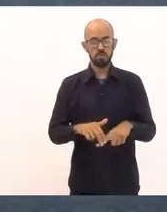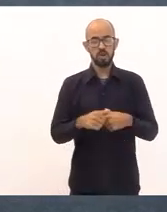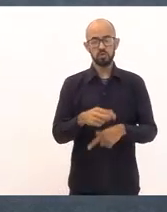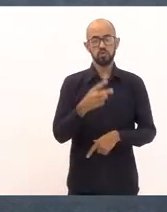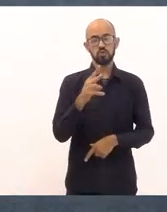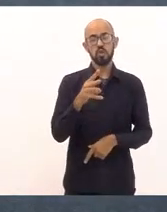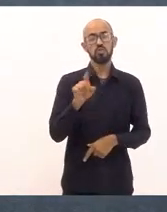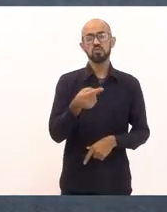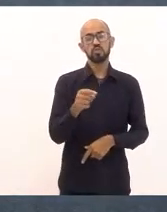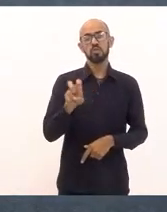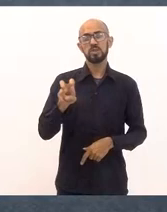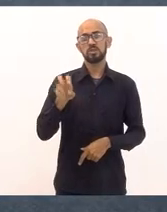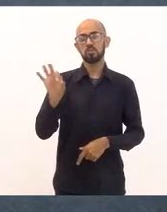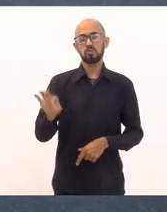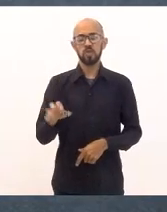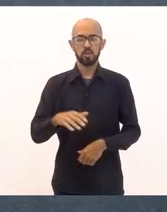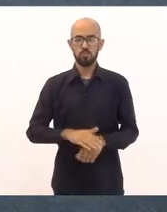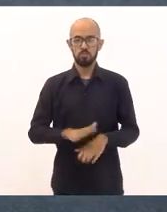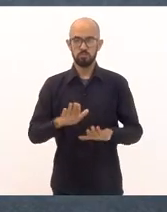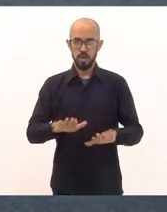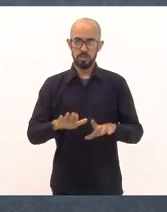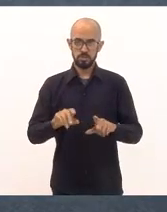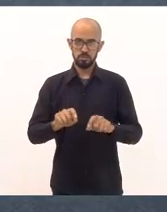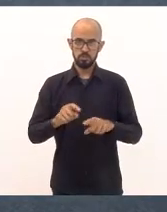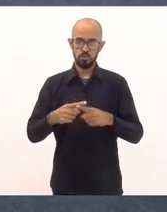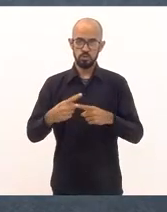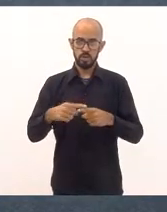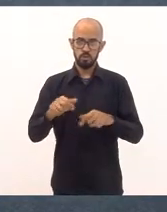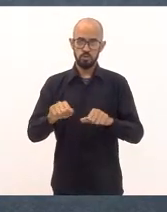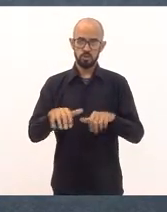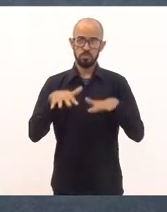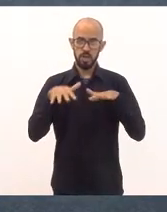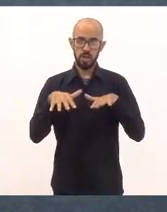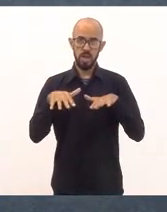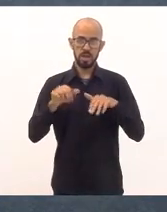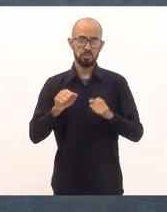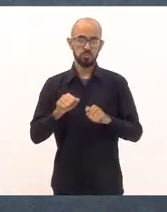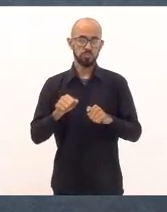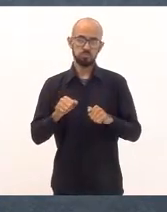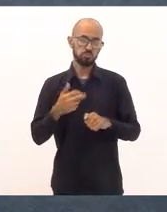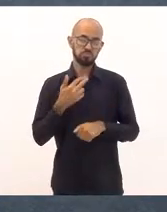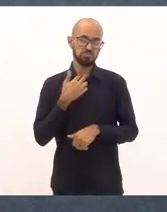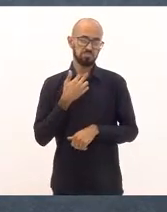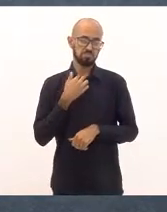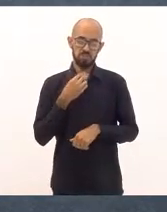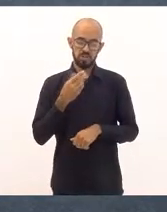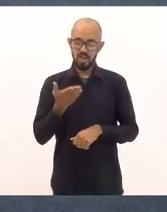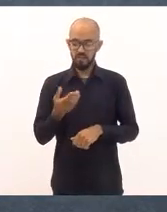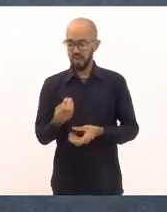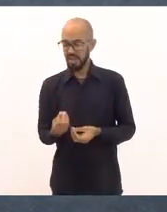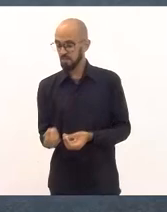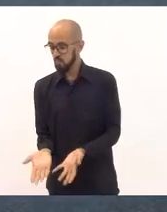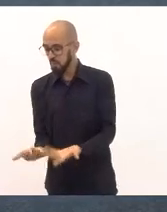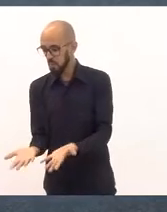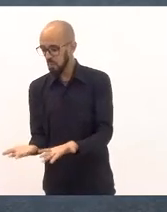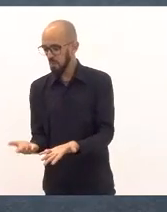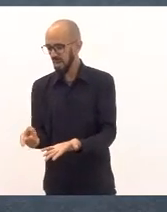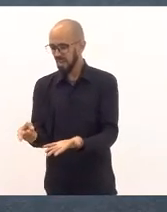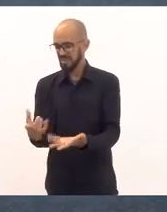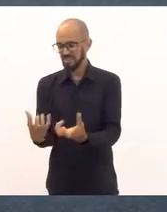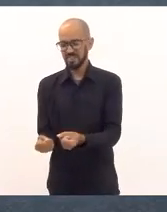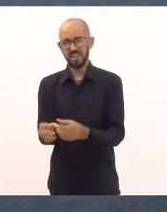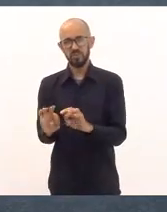3%. Mas, por conta de que veio do plenário, não se pode dar essa bola toda para o plenário e para a Assembleia.